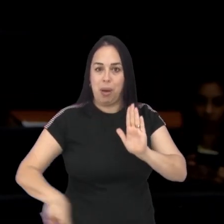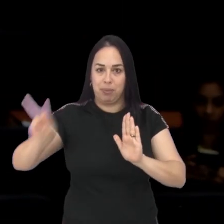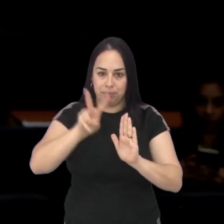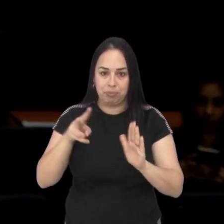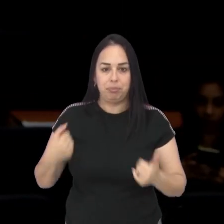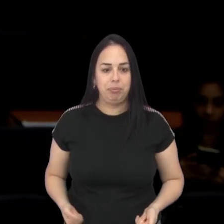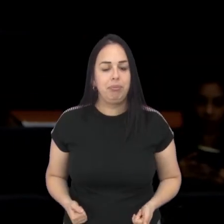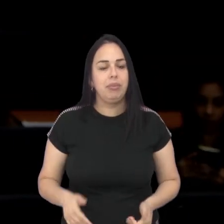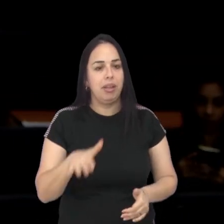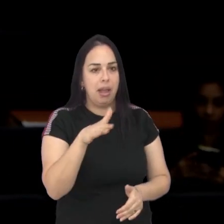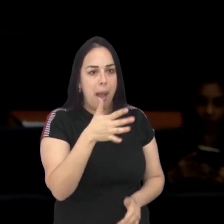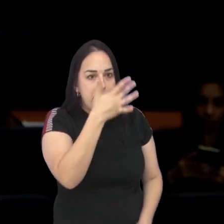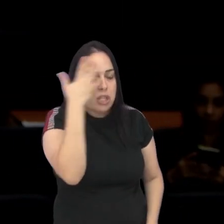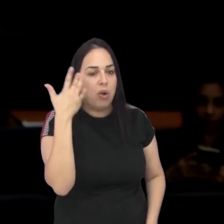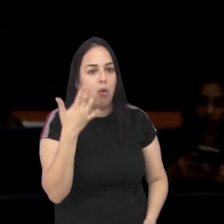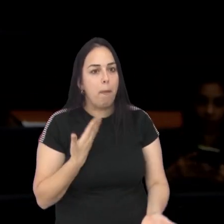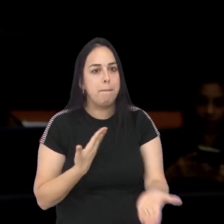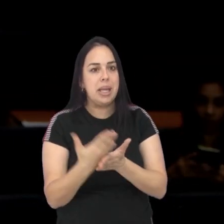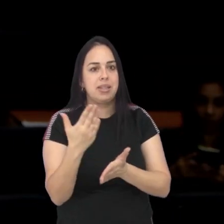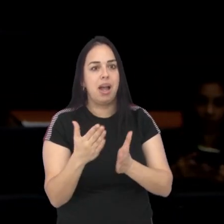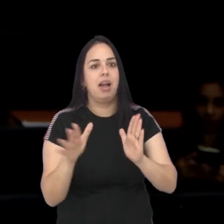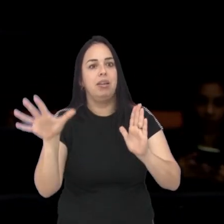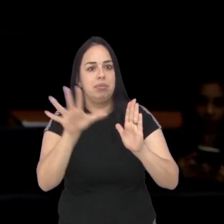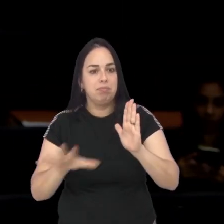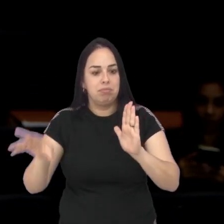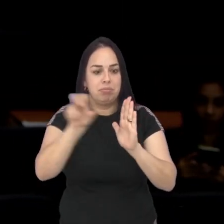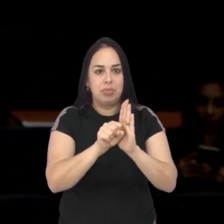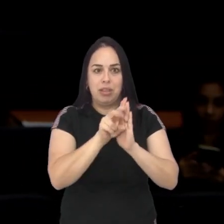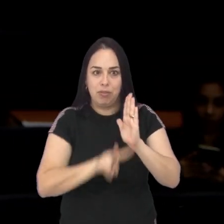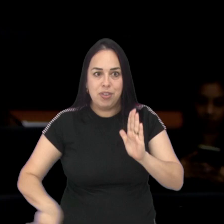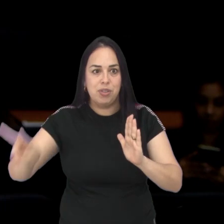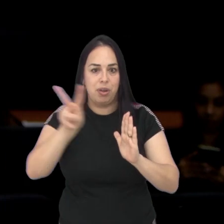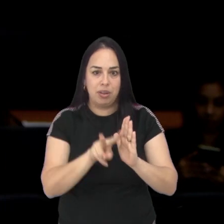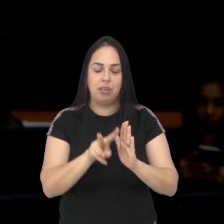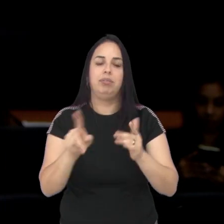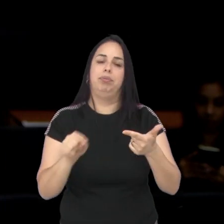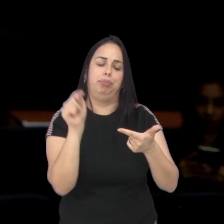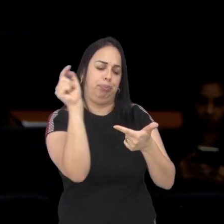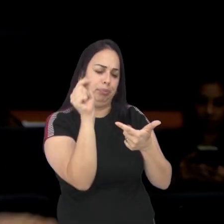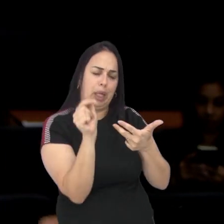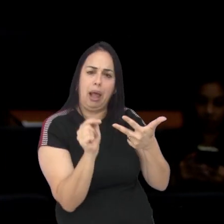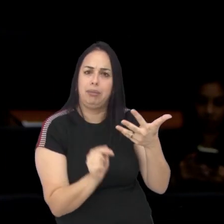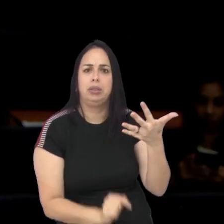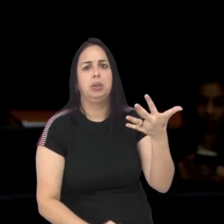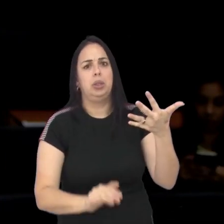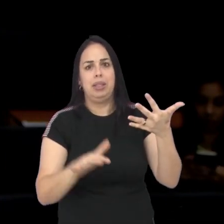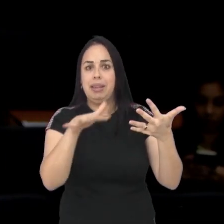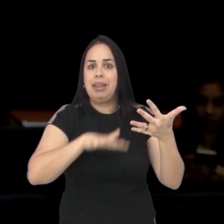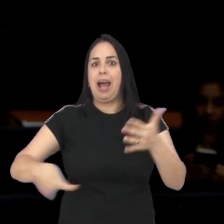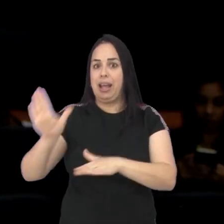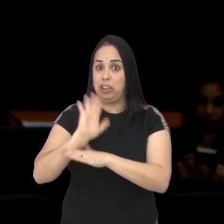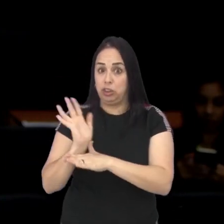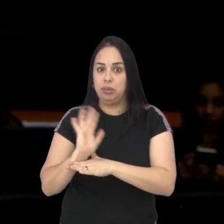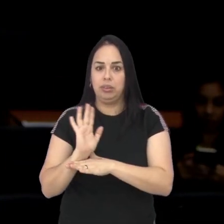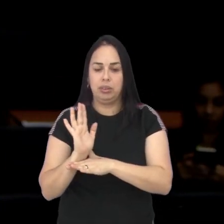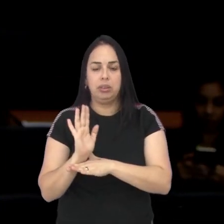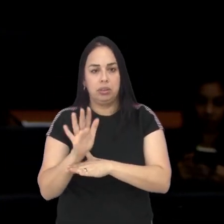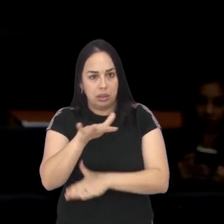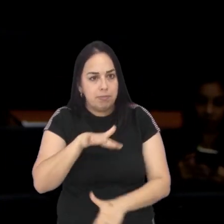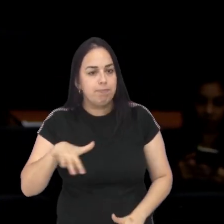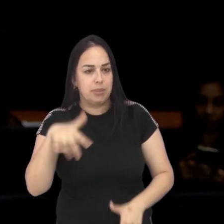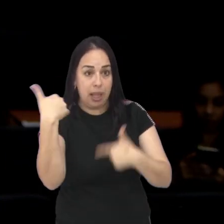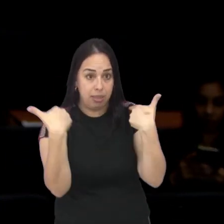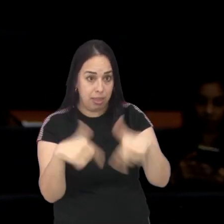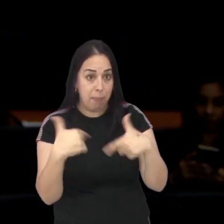de partida nessa área do audiovisual, que é a área do museu. Então, é fotografia, é stop motion, roteiro. A gente atua